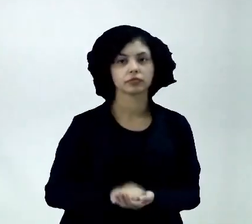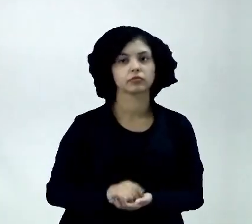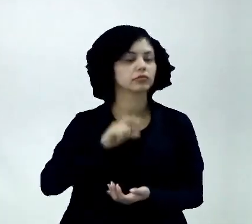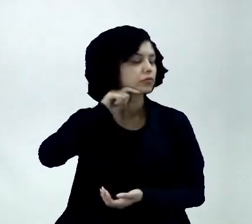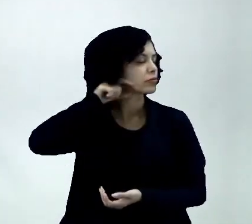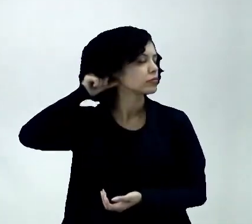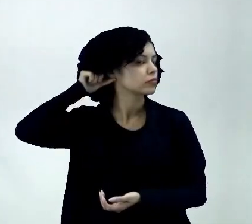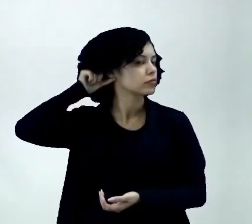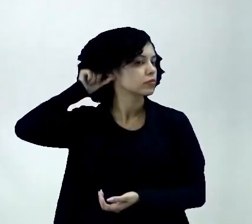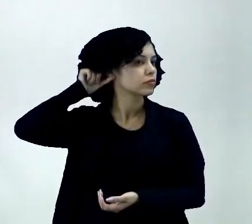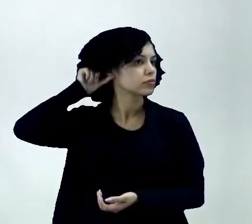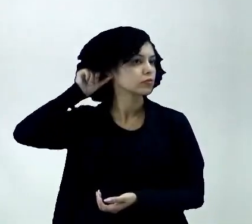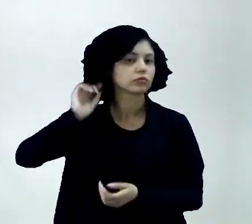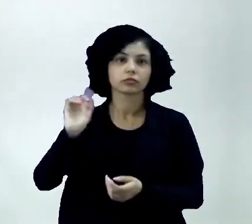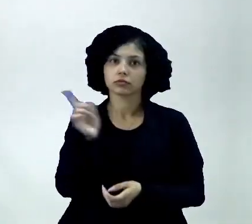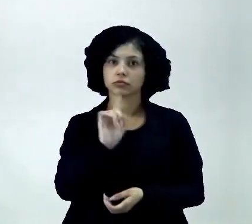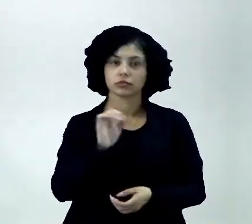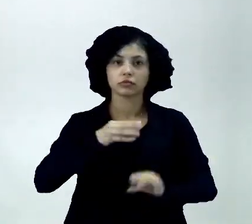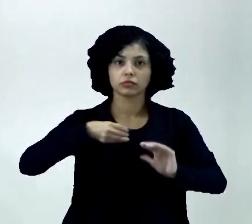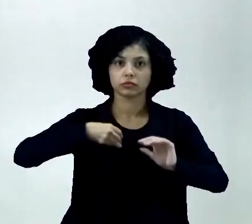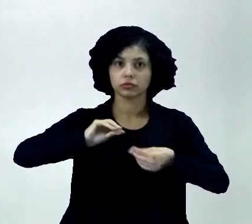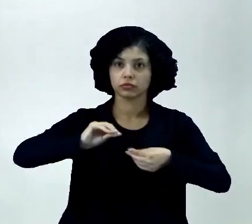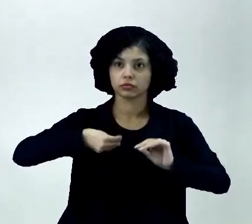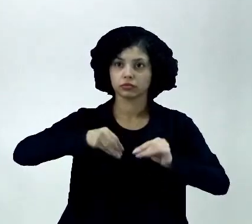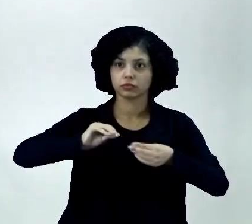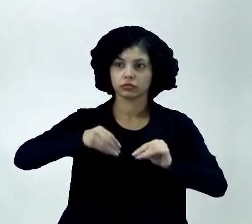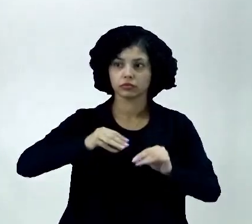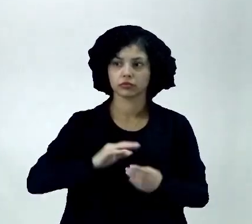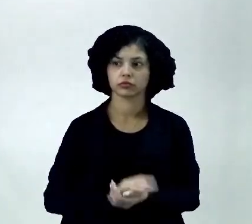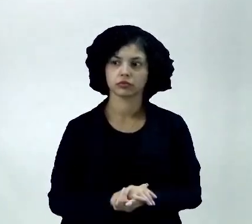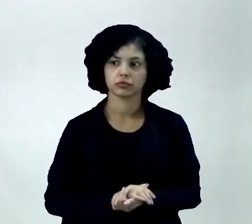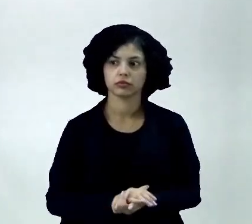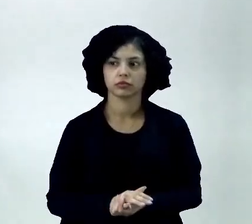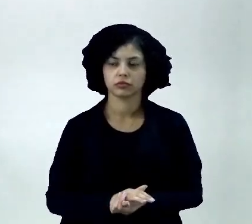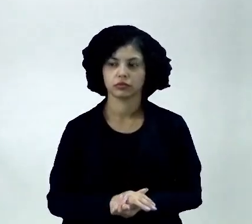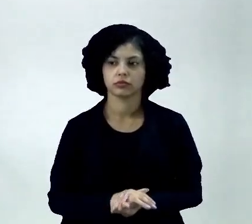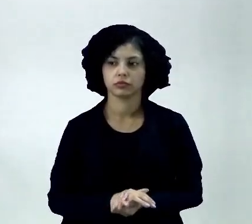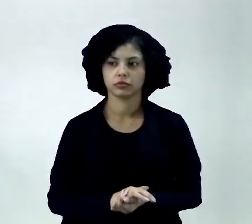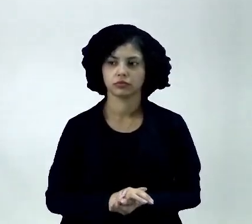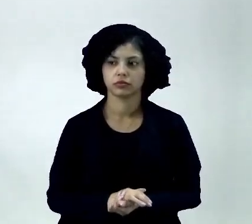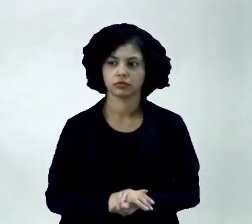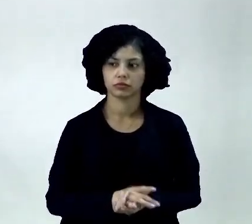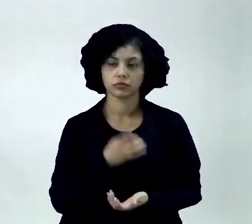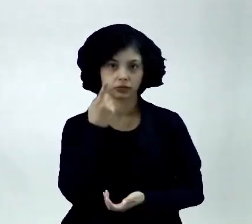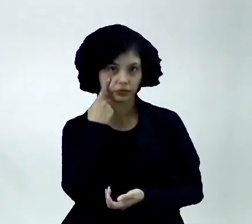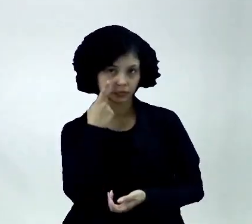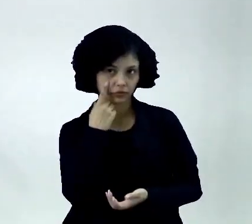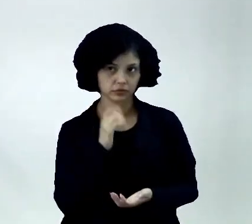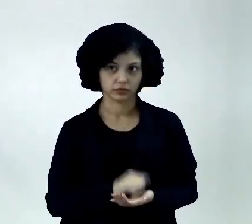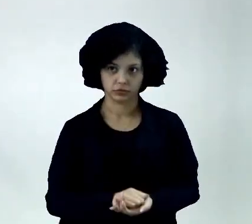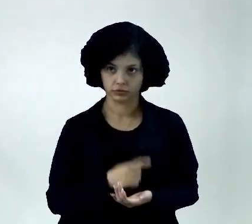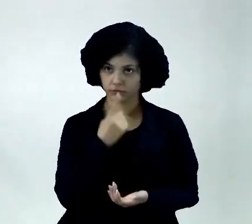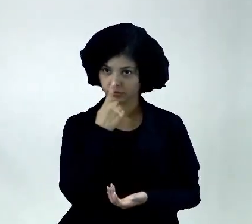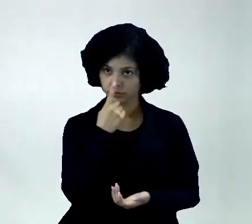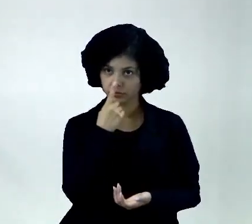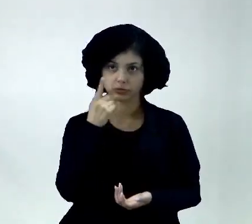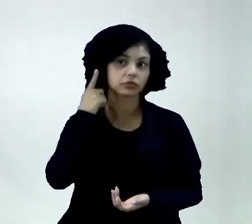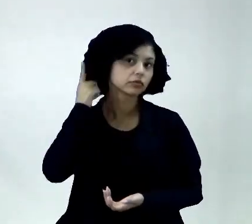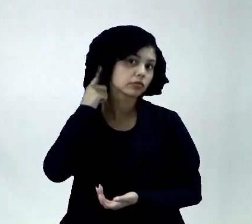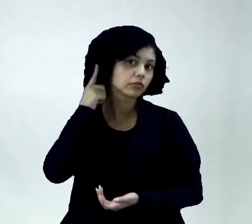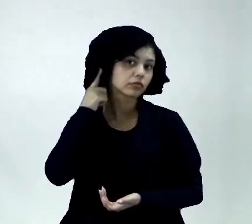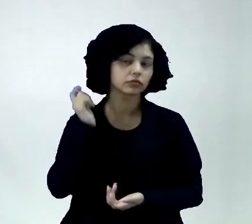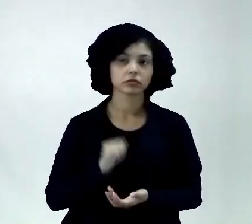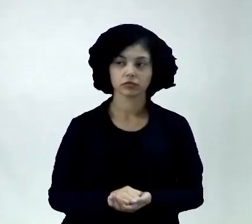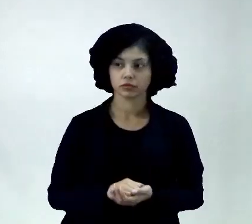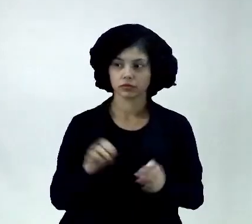a orelha é osso? Não, é cartilagem. Consideração e observação importante, nariz e